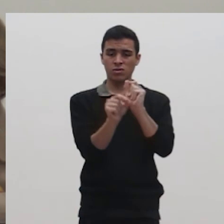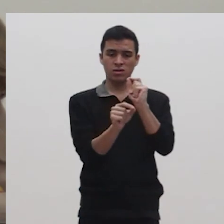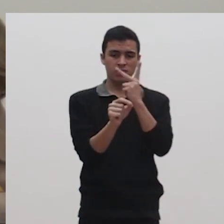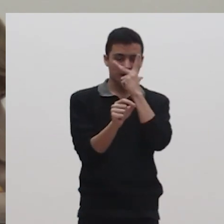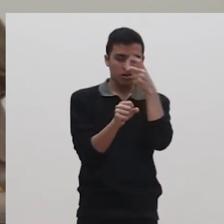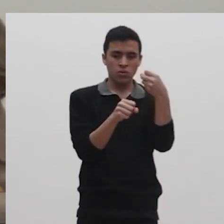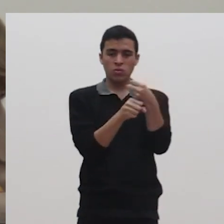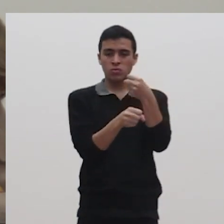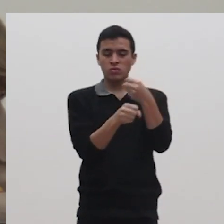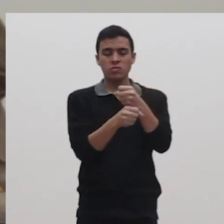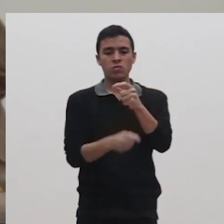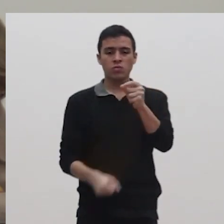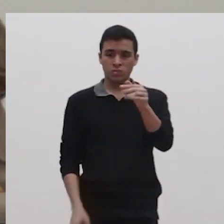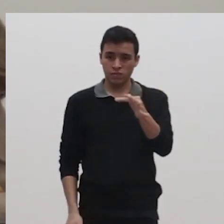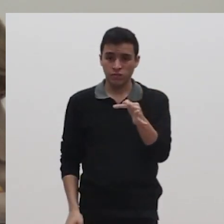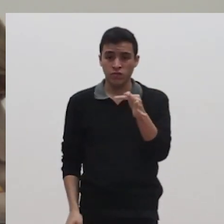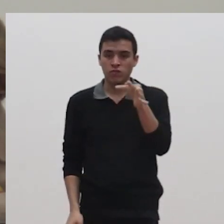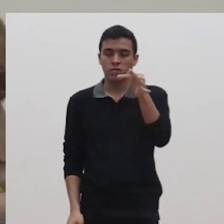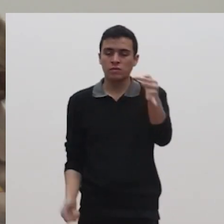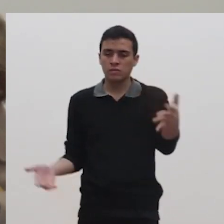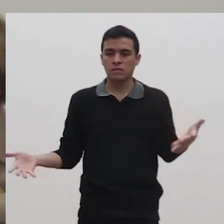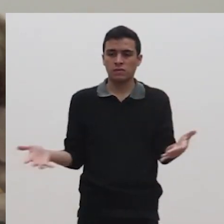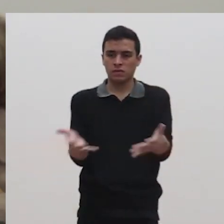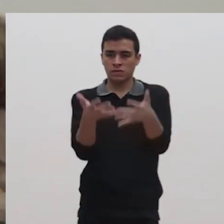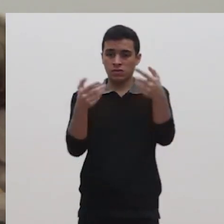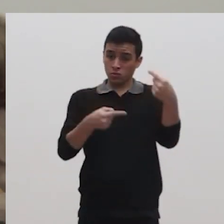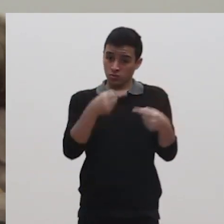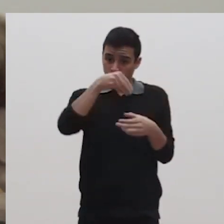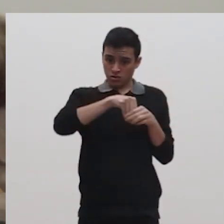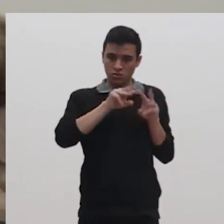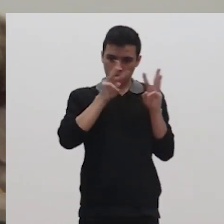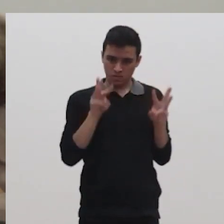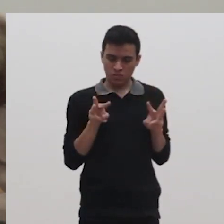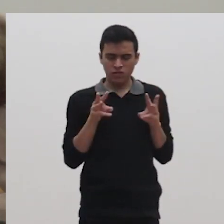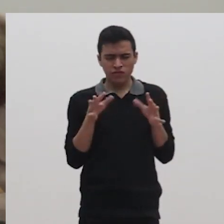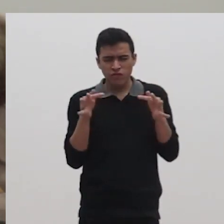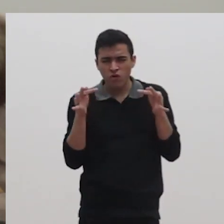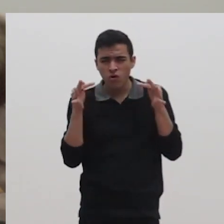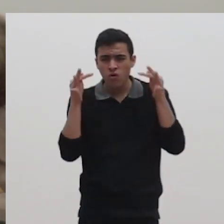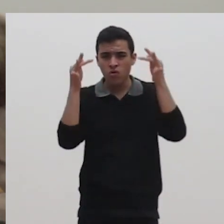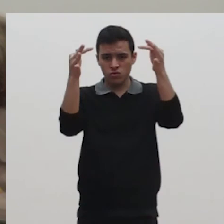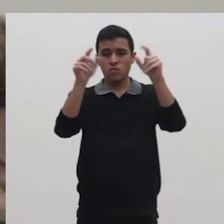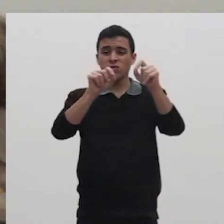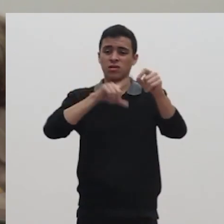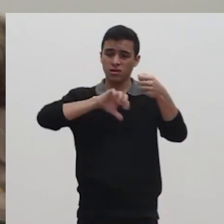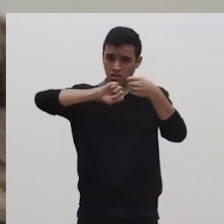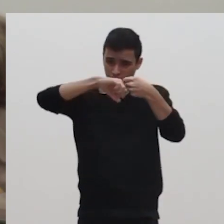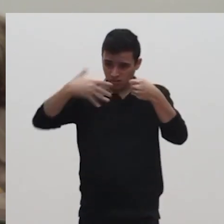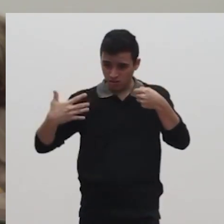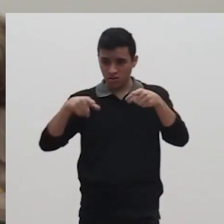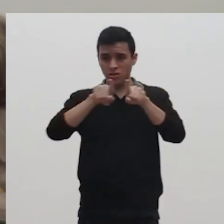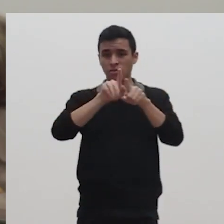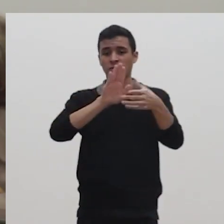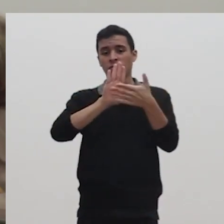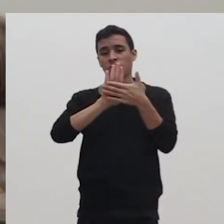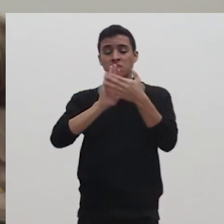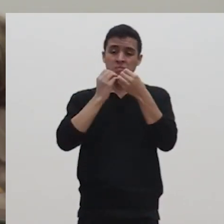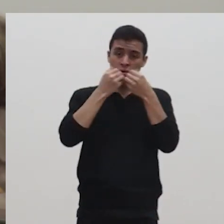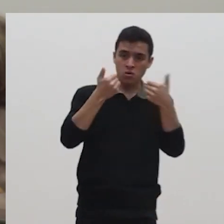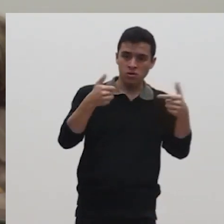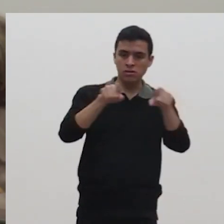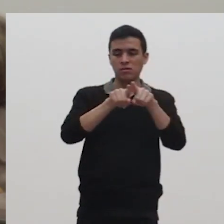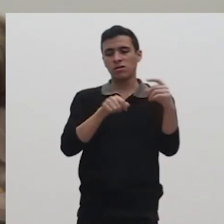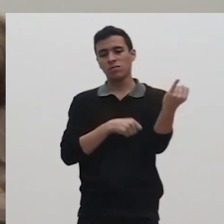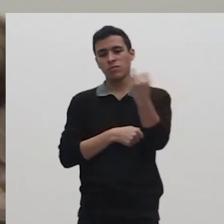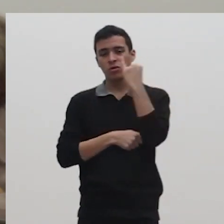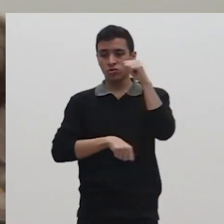construir um futuro, porque é isso que nós estamos discutindo na nossa universidade, um futuro com democracia e com propostas boas,